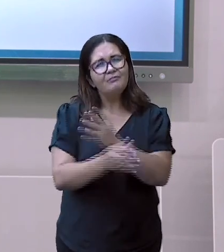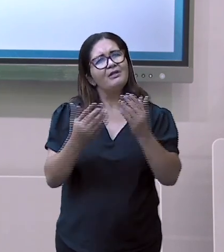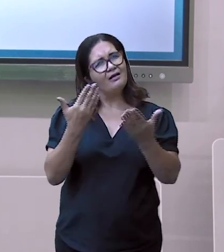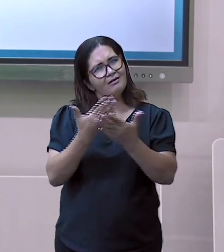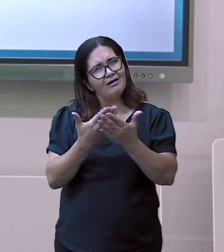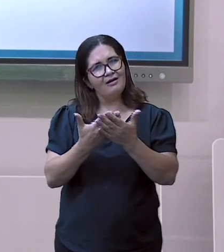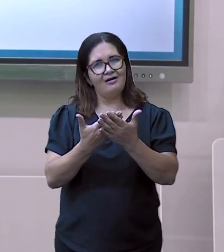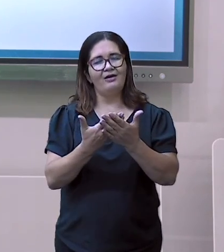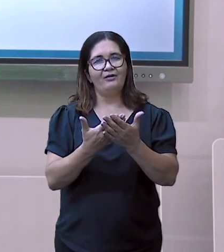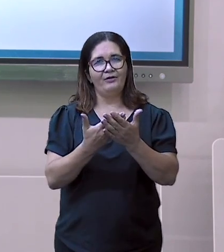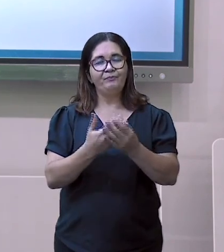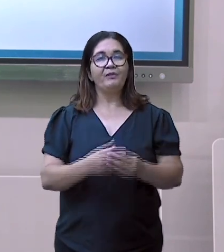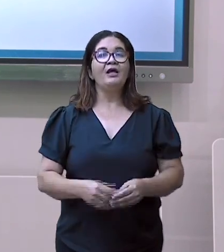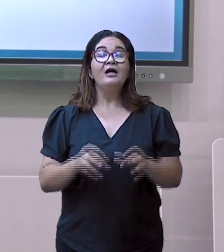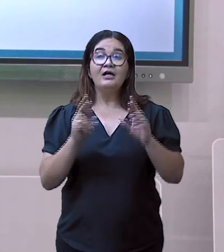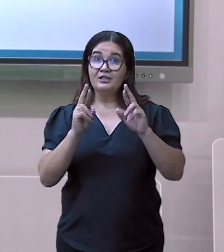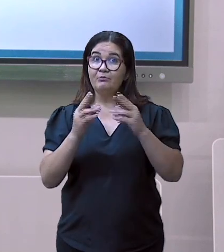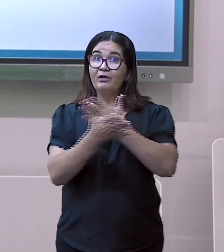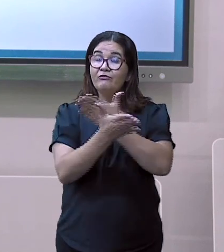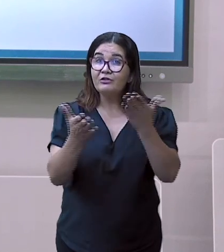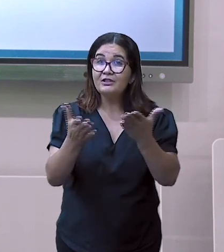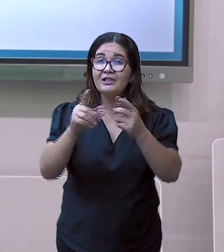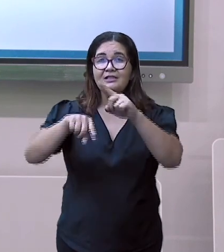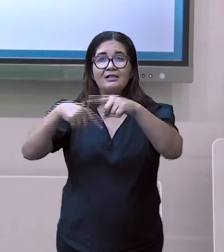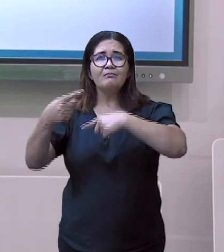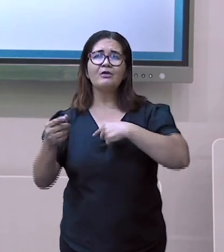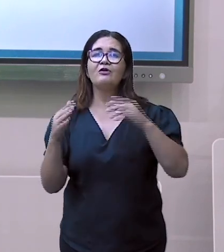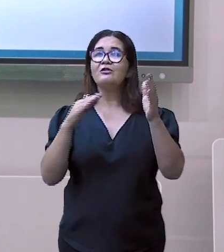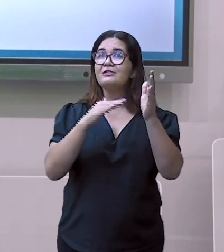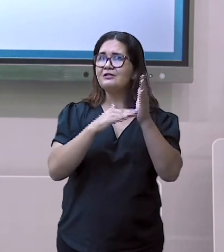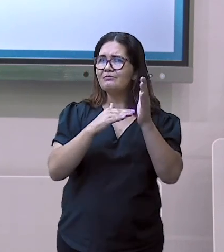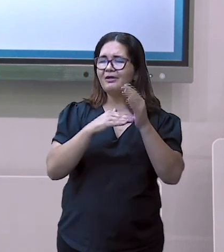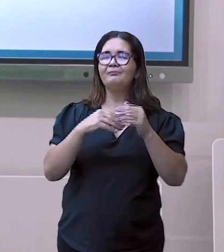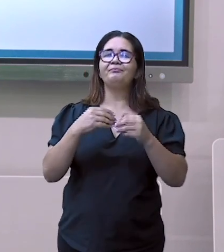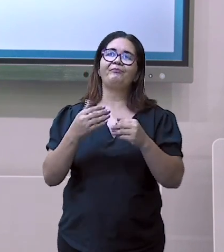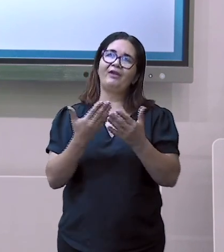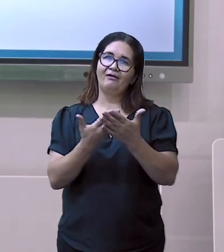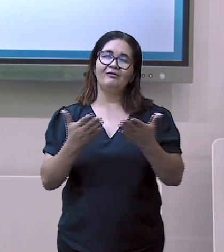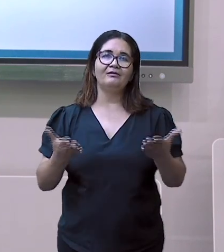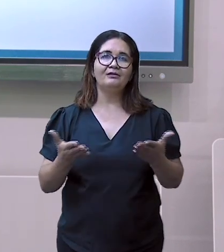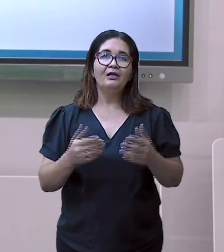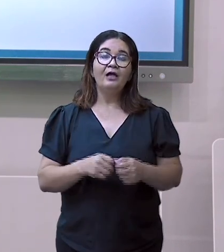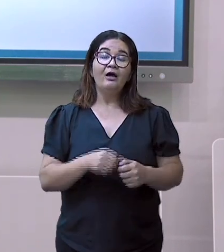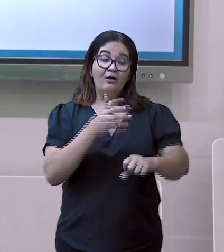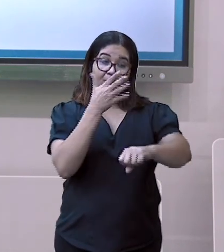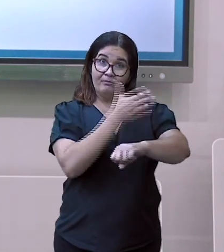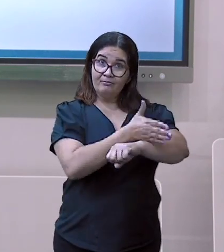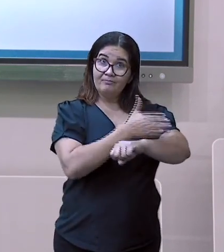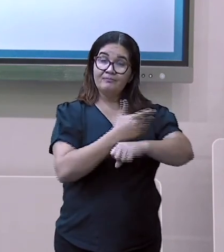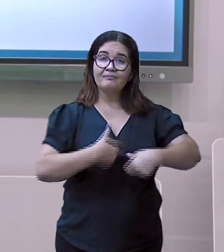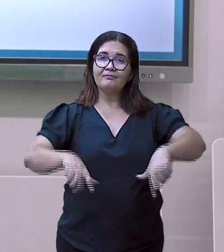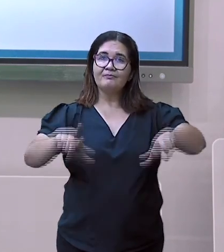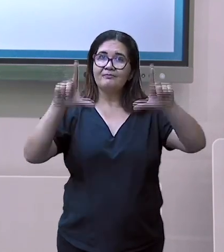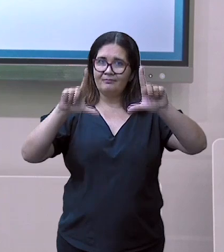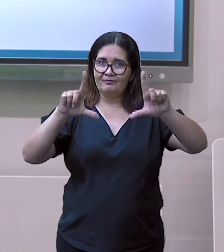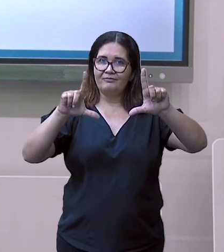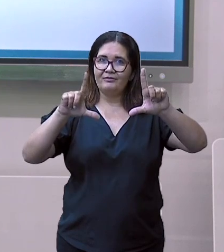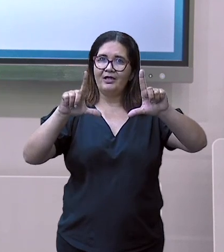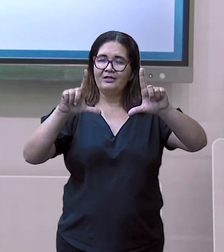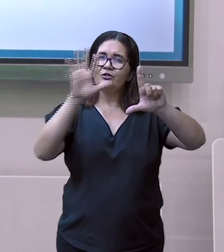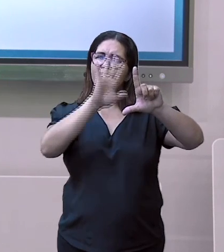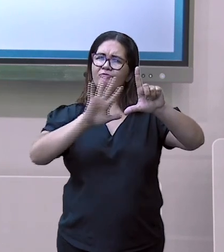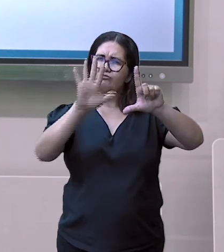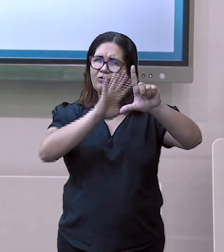aqui, aguardo vocês na próxima aula. E para acessar nossas atividades na plataforma